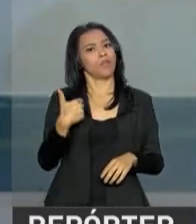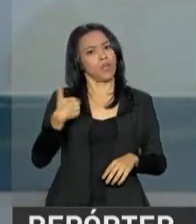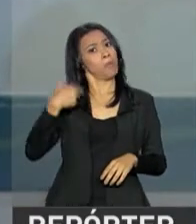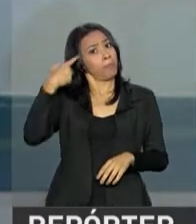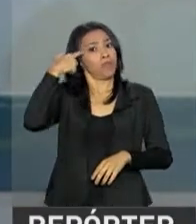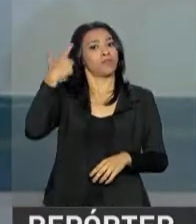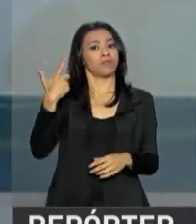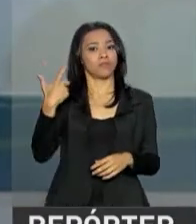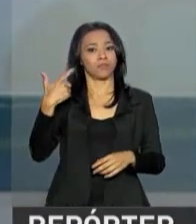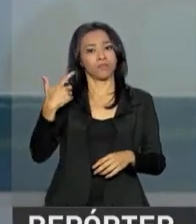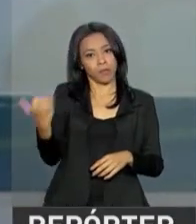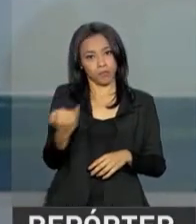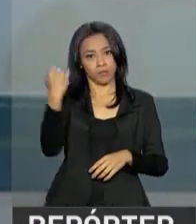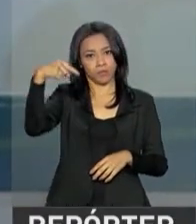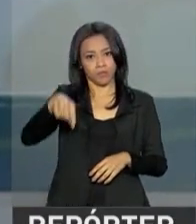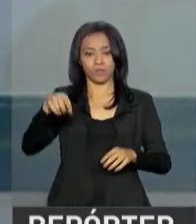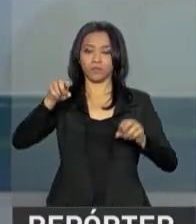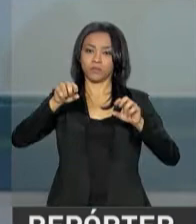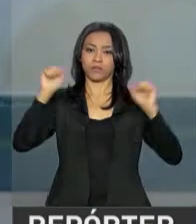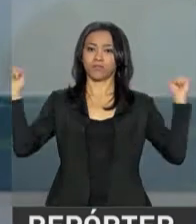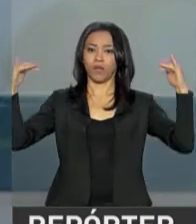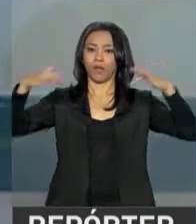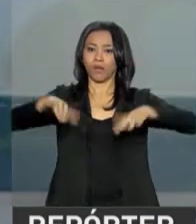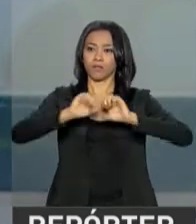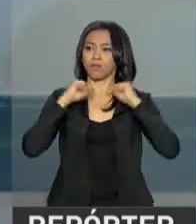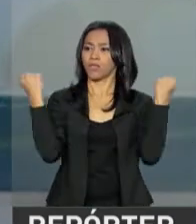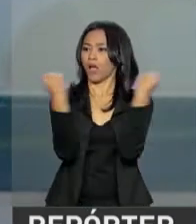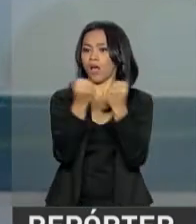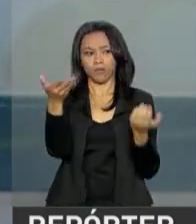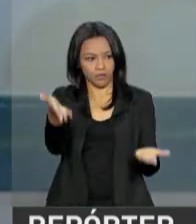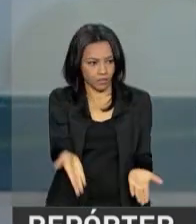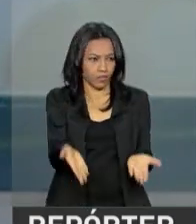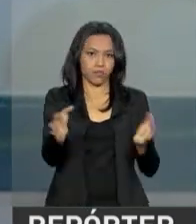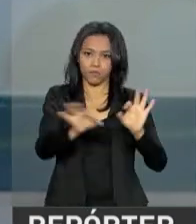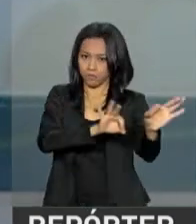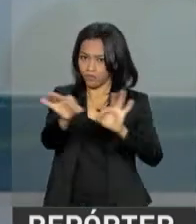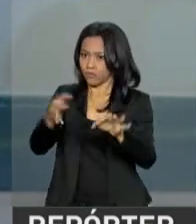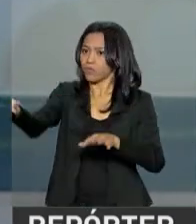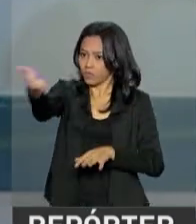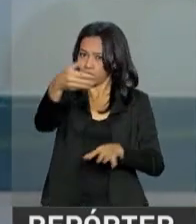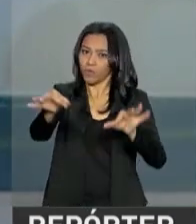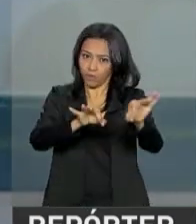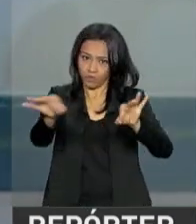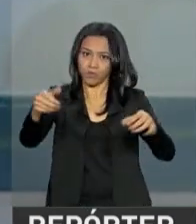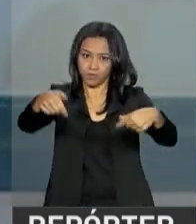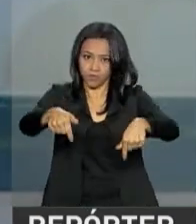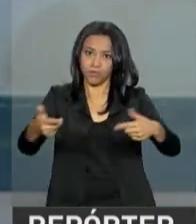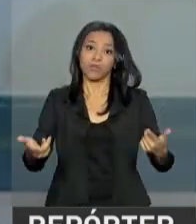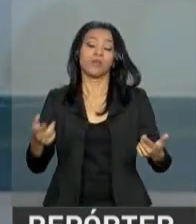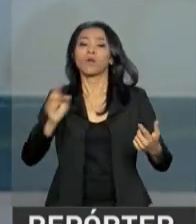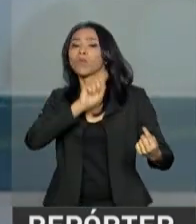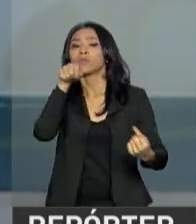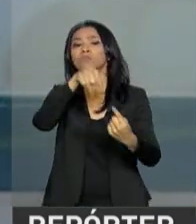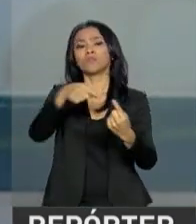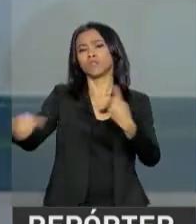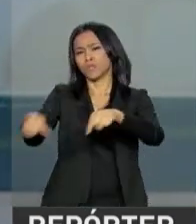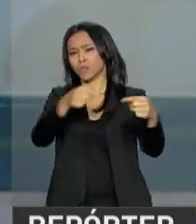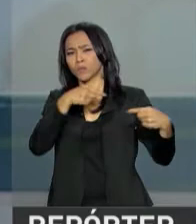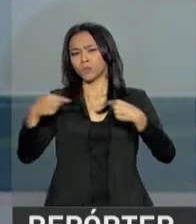desta reunião deste seminário que os senhores e senhoras promovem para discutir